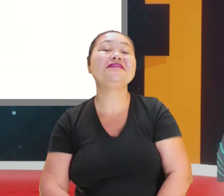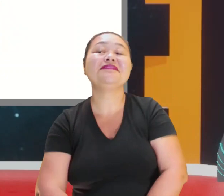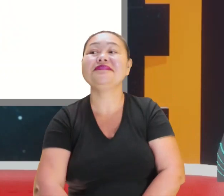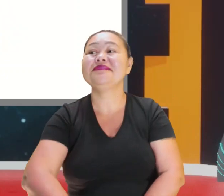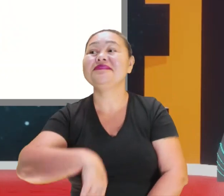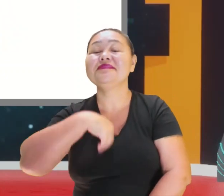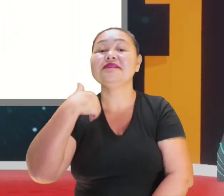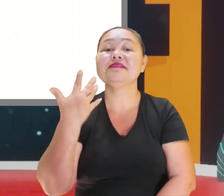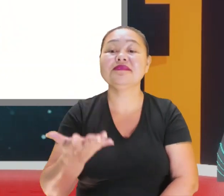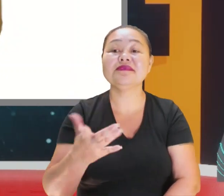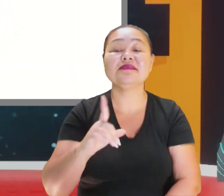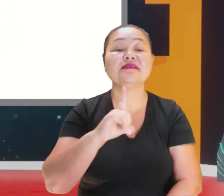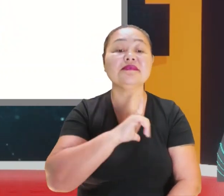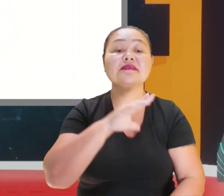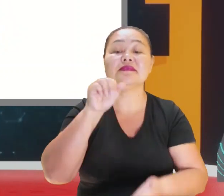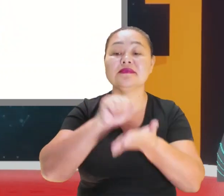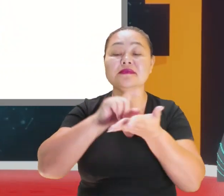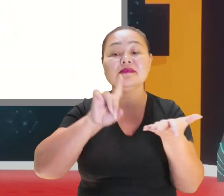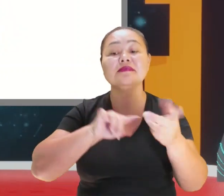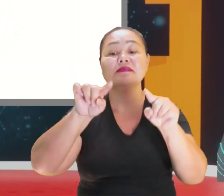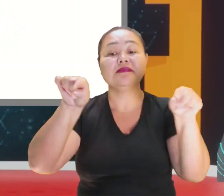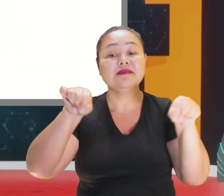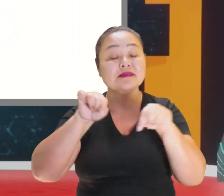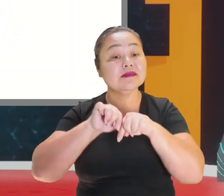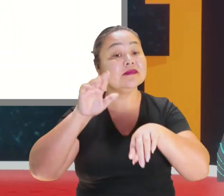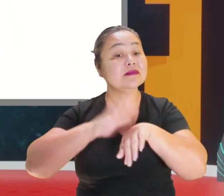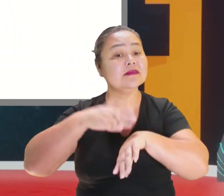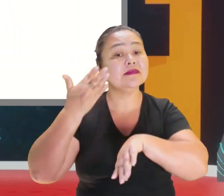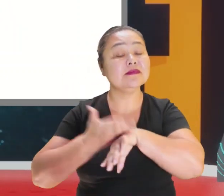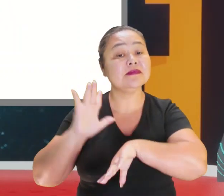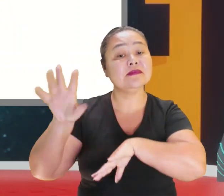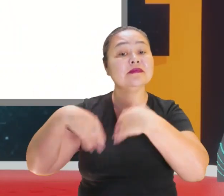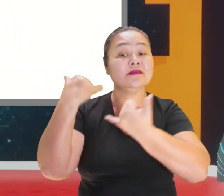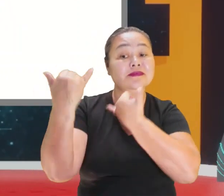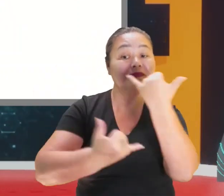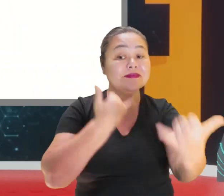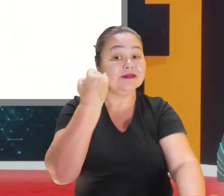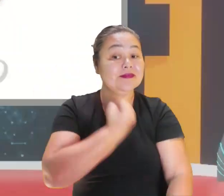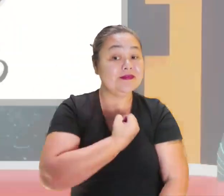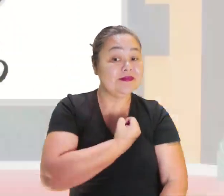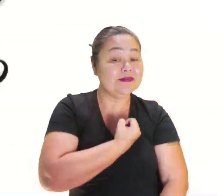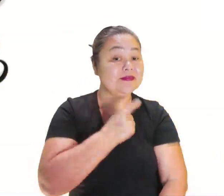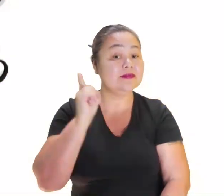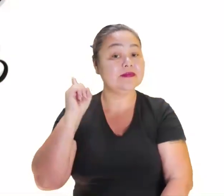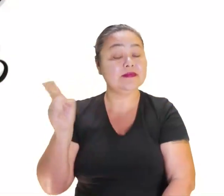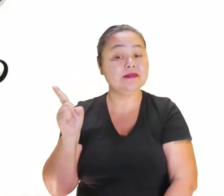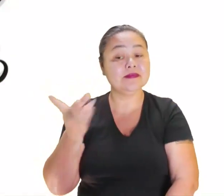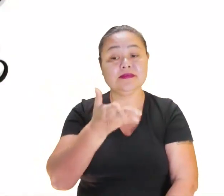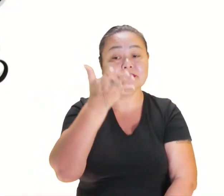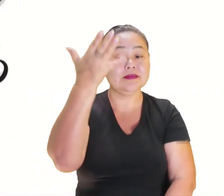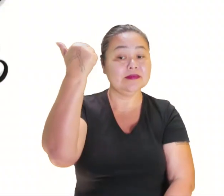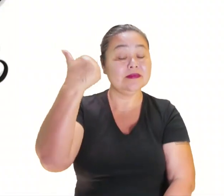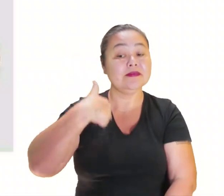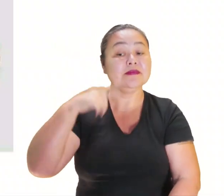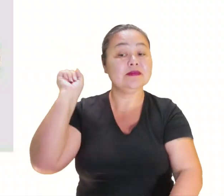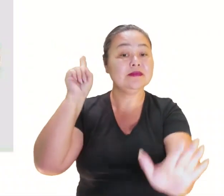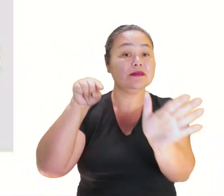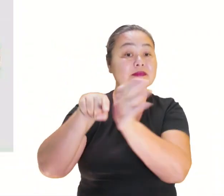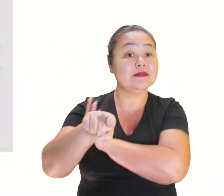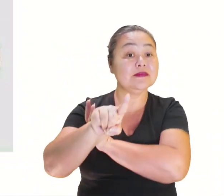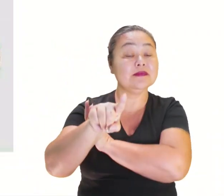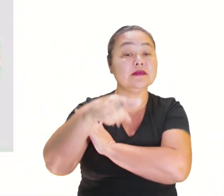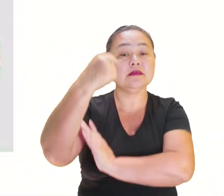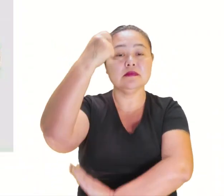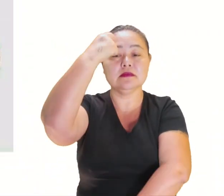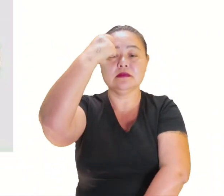bom? E claro que nas atividades de sala tem mais prática. Mas antes disso, brincando com os números. Vamos lá, qual é a perguntinha de